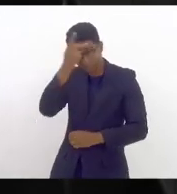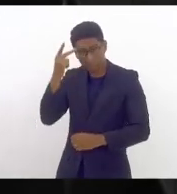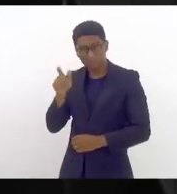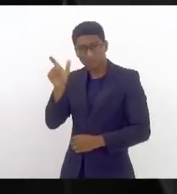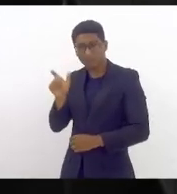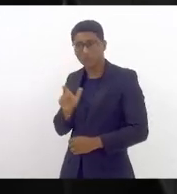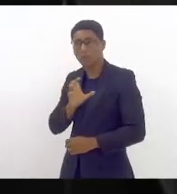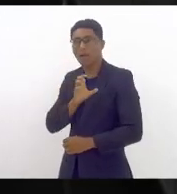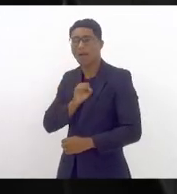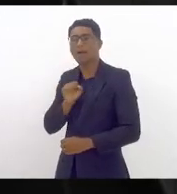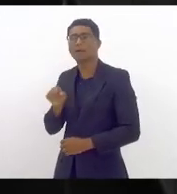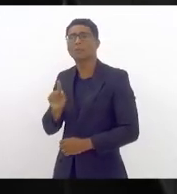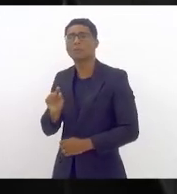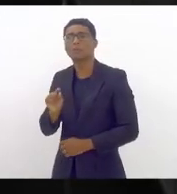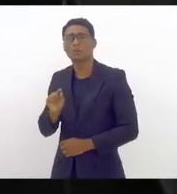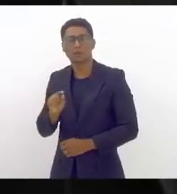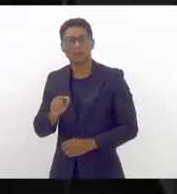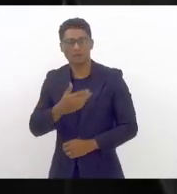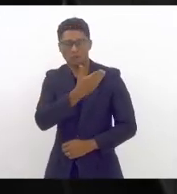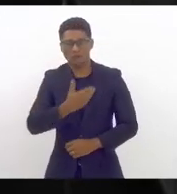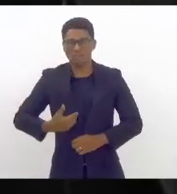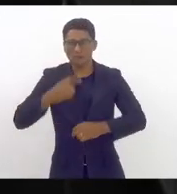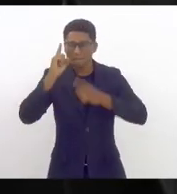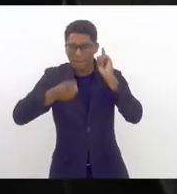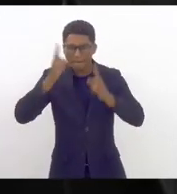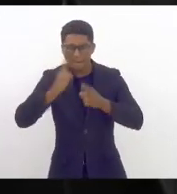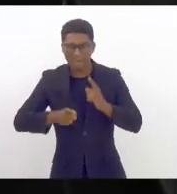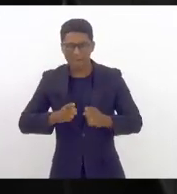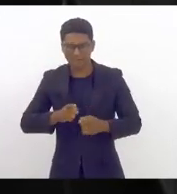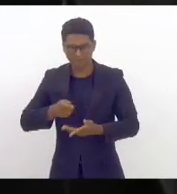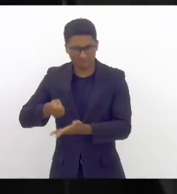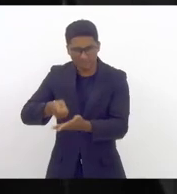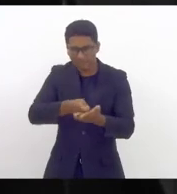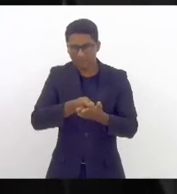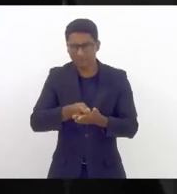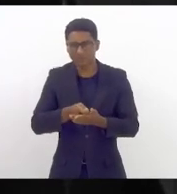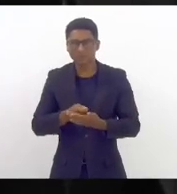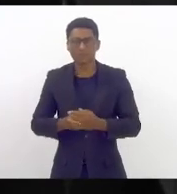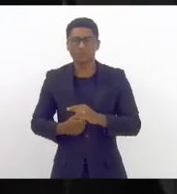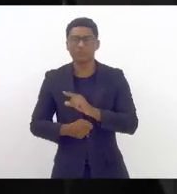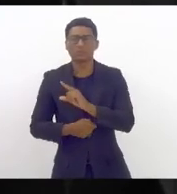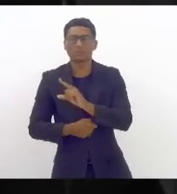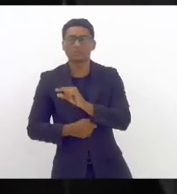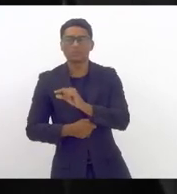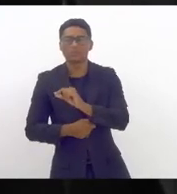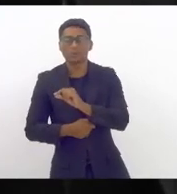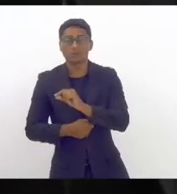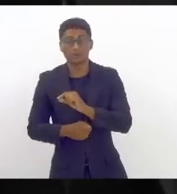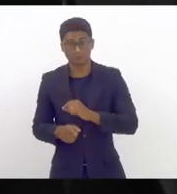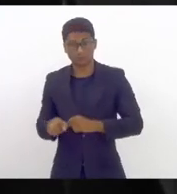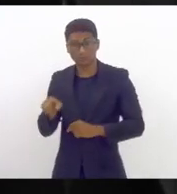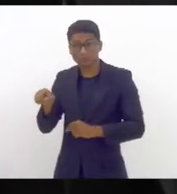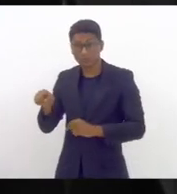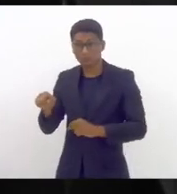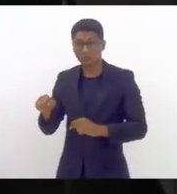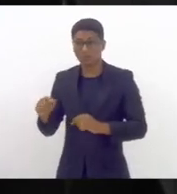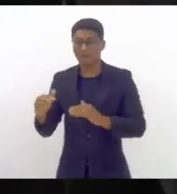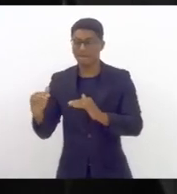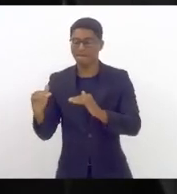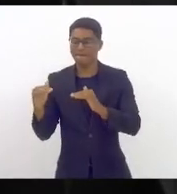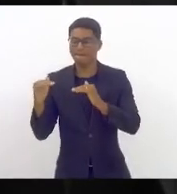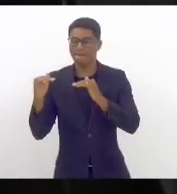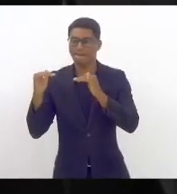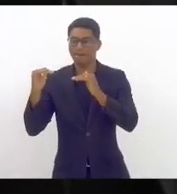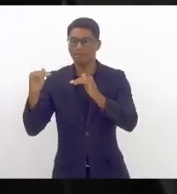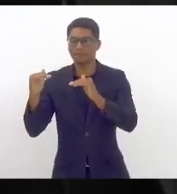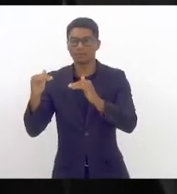o regime ditatorial transforma o cargo que ocupa em poderosa ferramenta